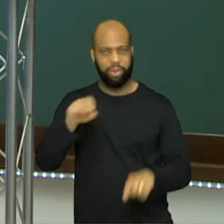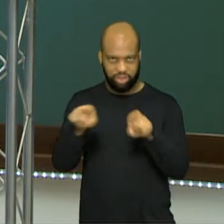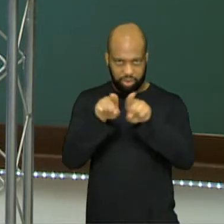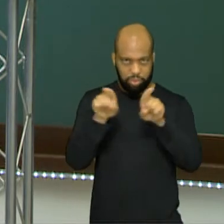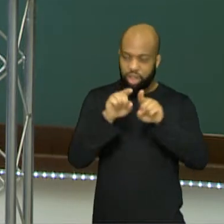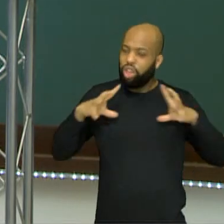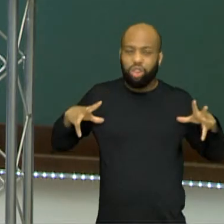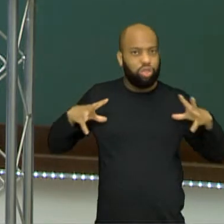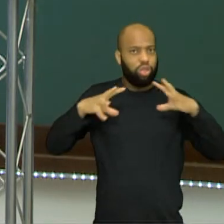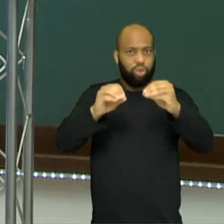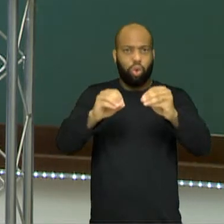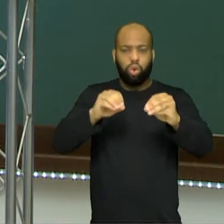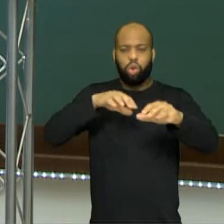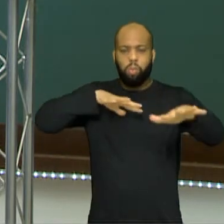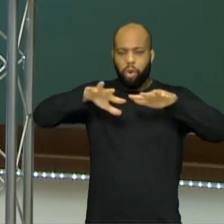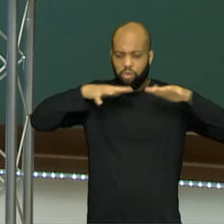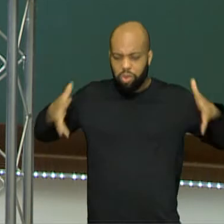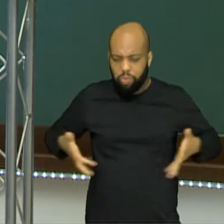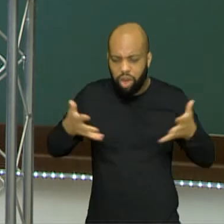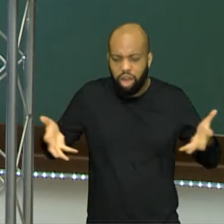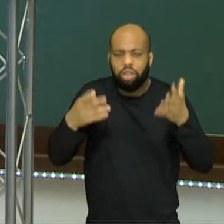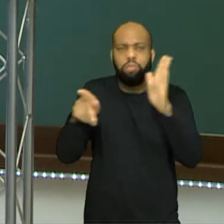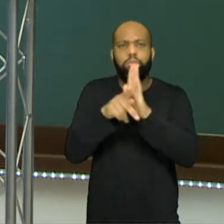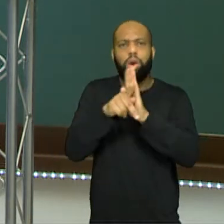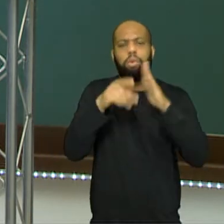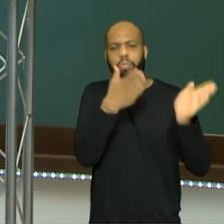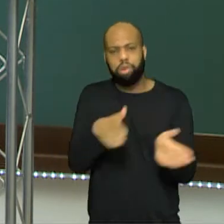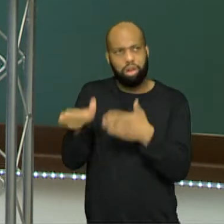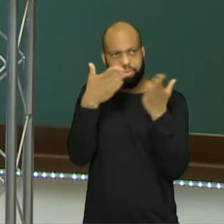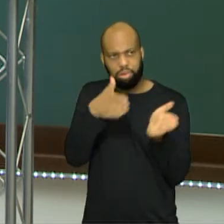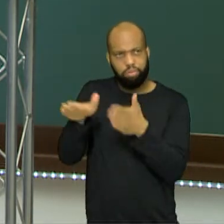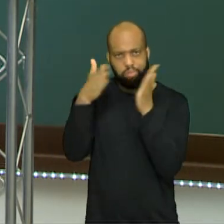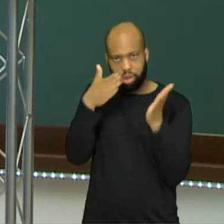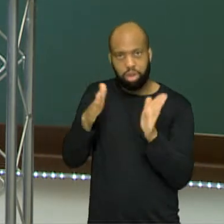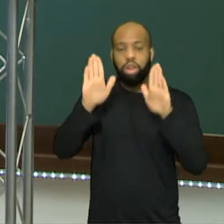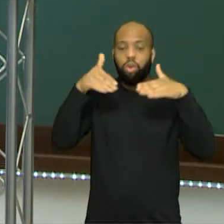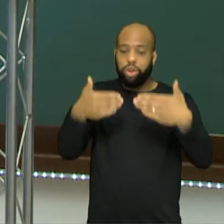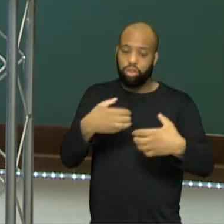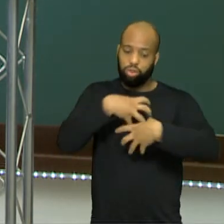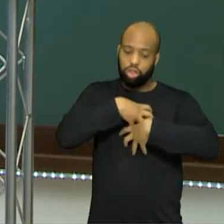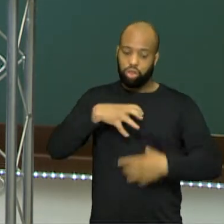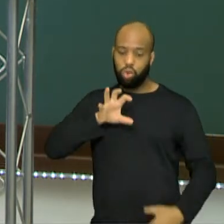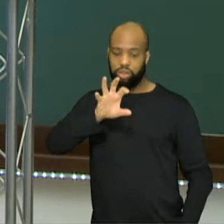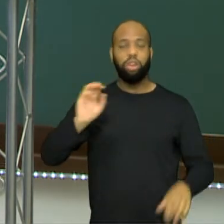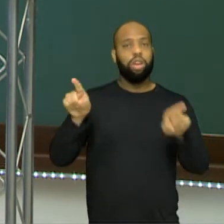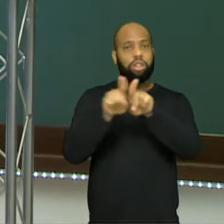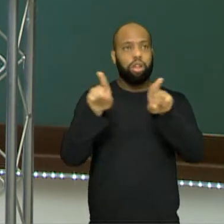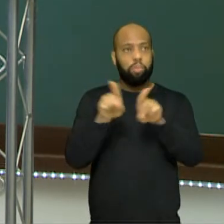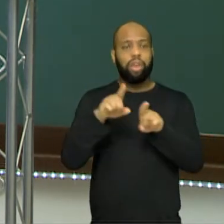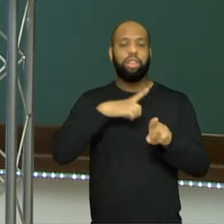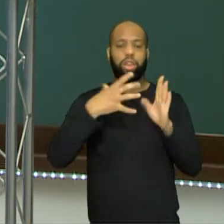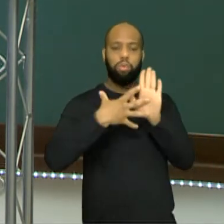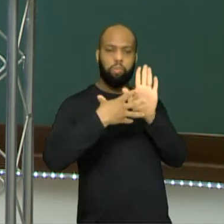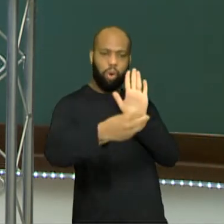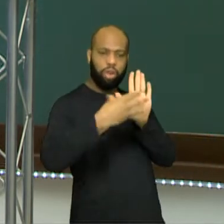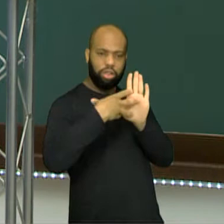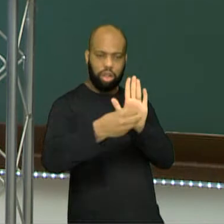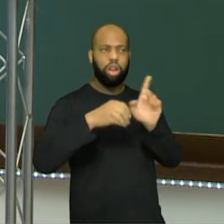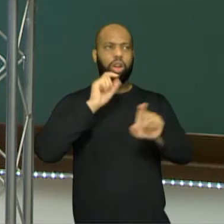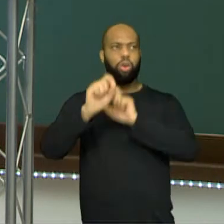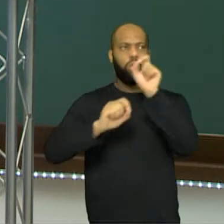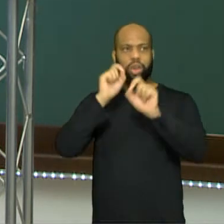de todo o movimento de produção. Nessa situação, eles também se encaixam em um modelo em